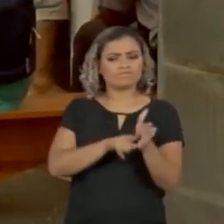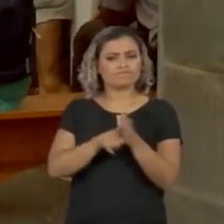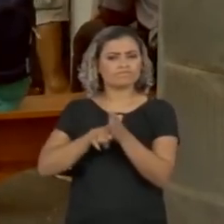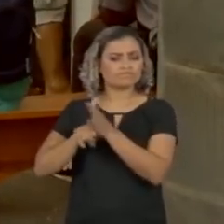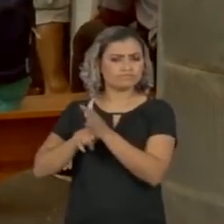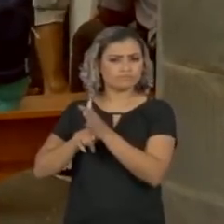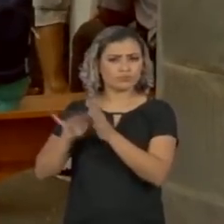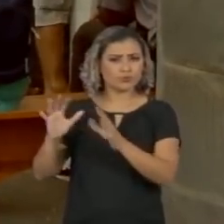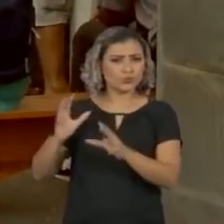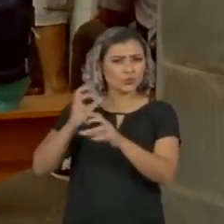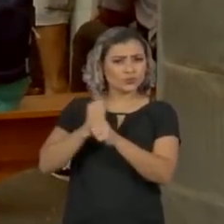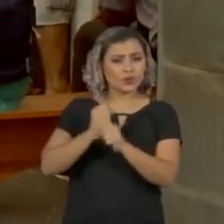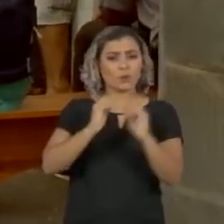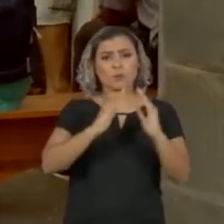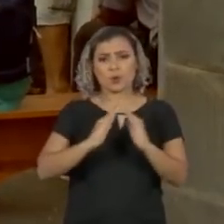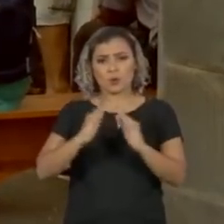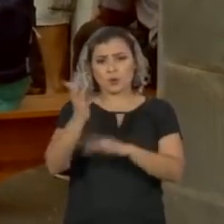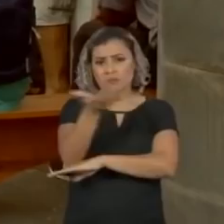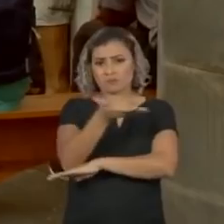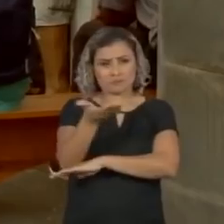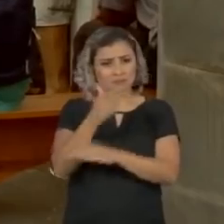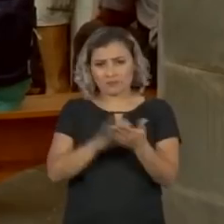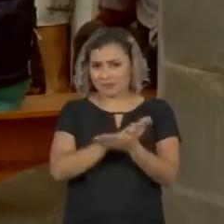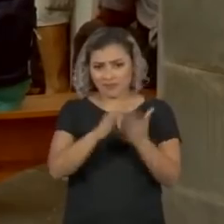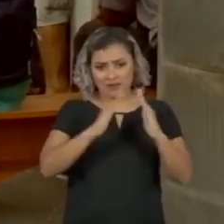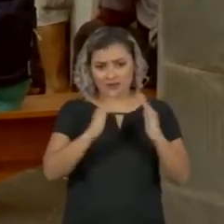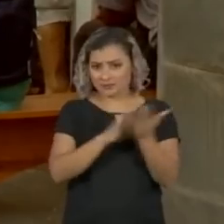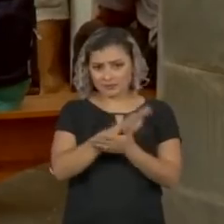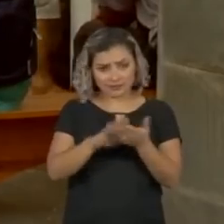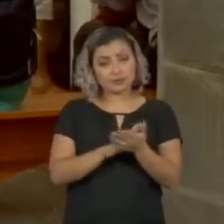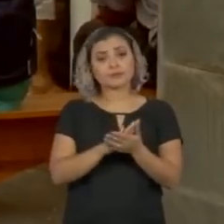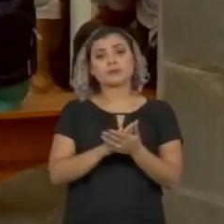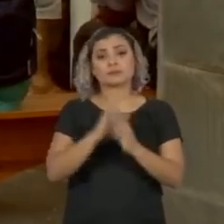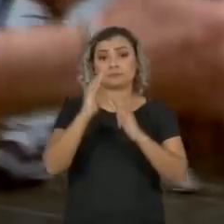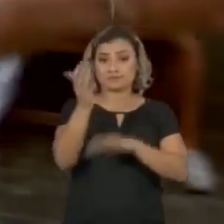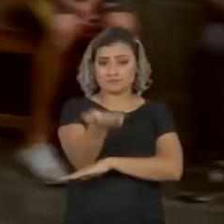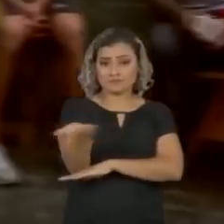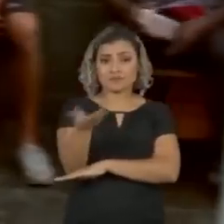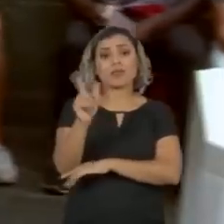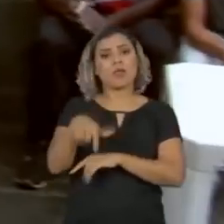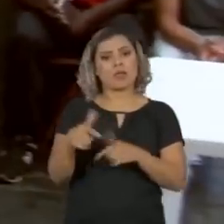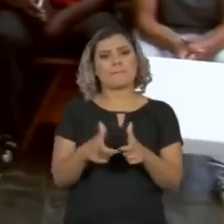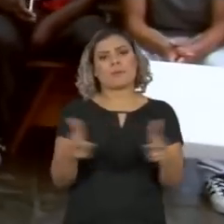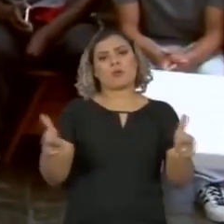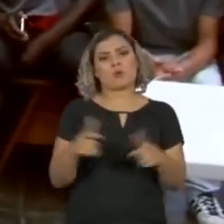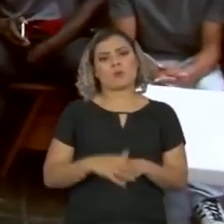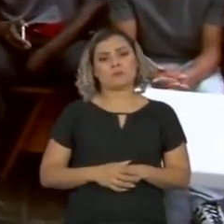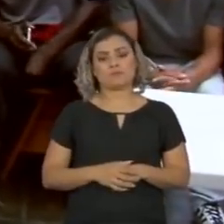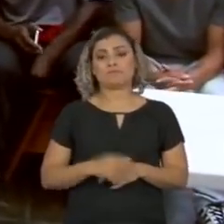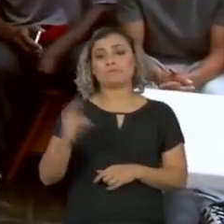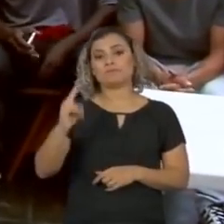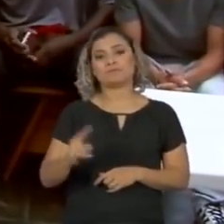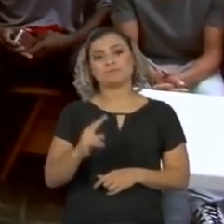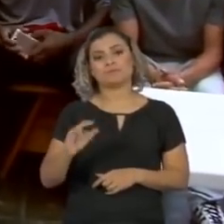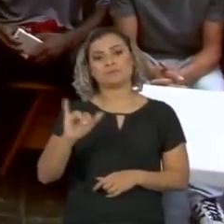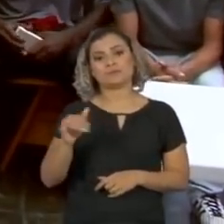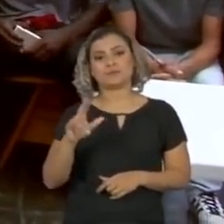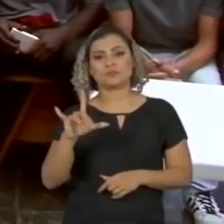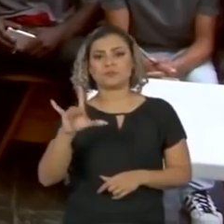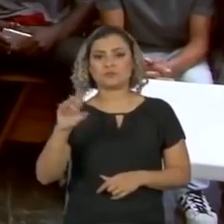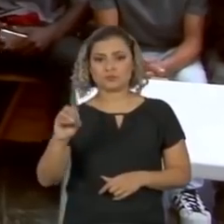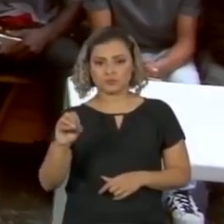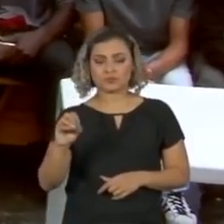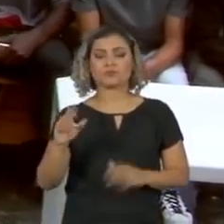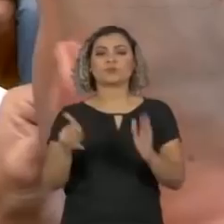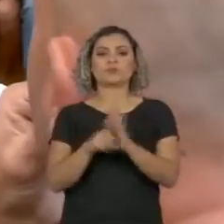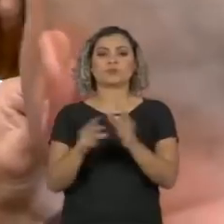dizem que o número de moradores de rua na cidade de São Paulo pode ser ainda maior. A exemplo do padre Júlio Lancelotti, da Pastoral